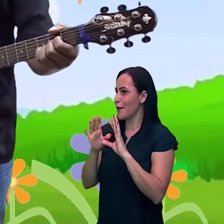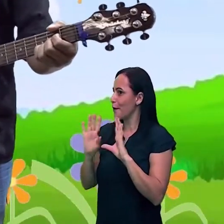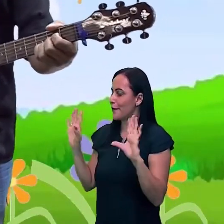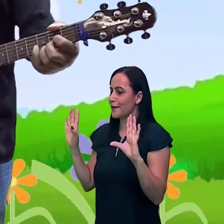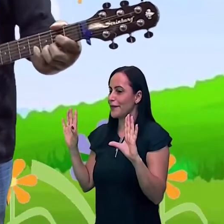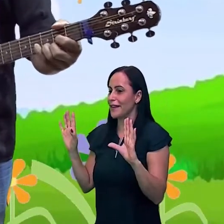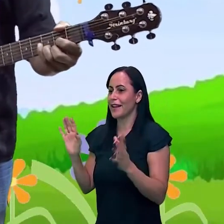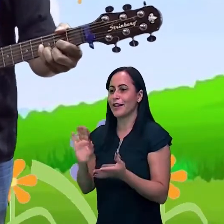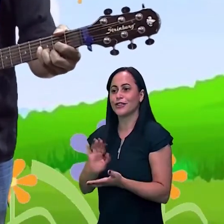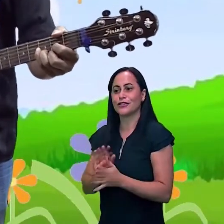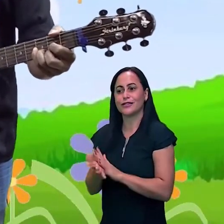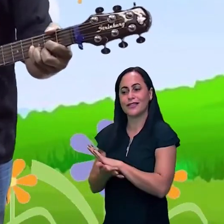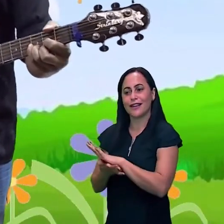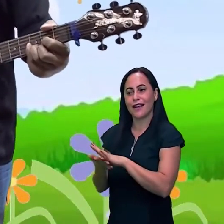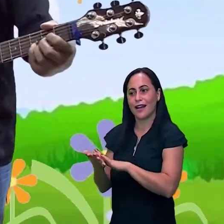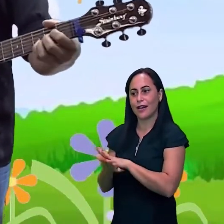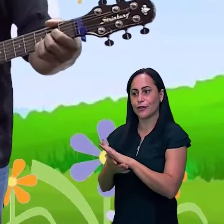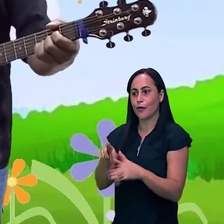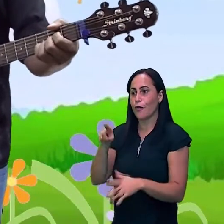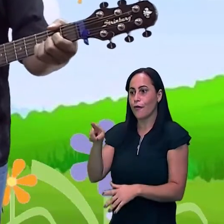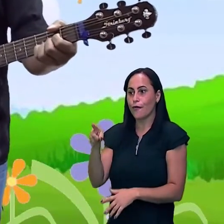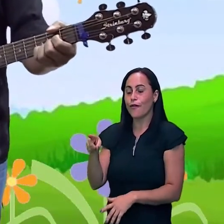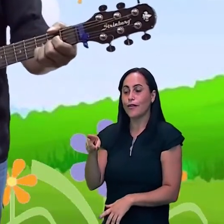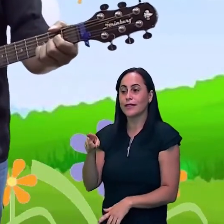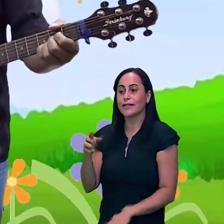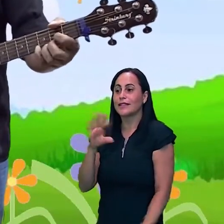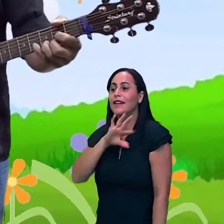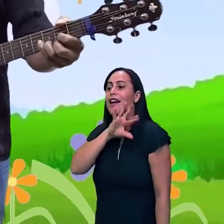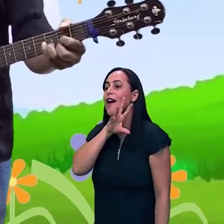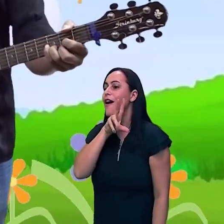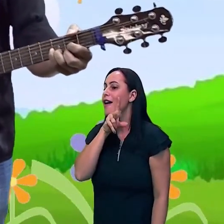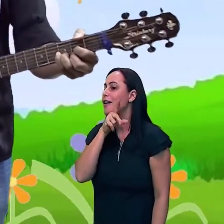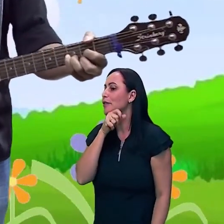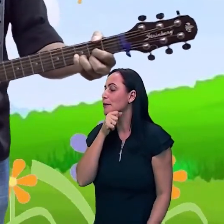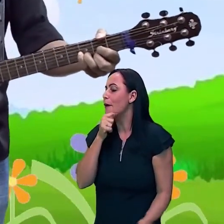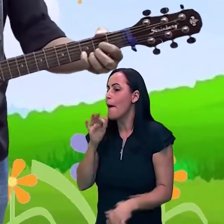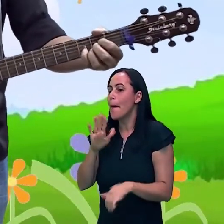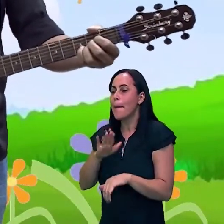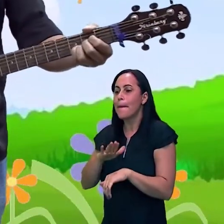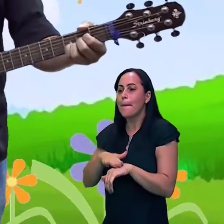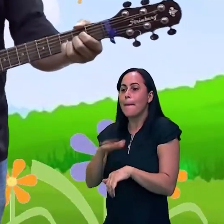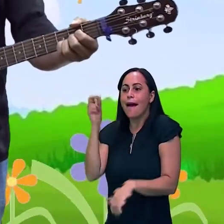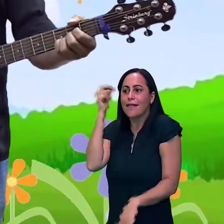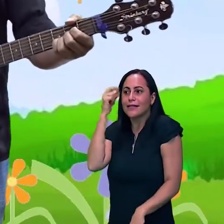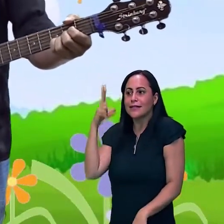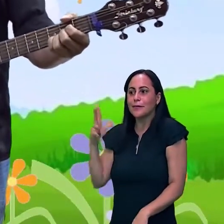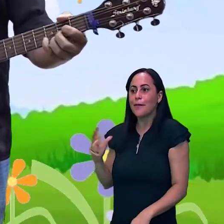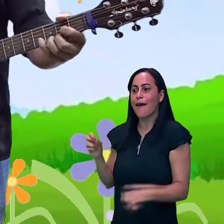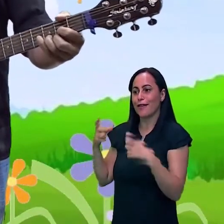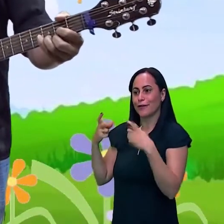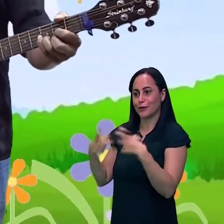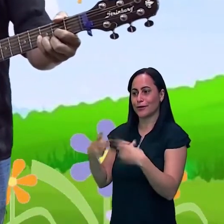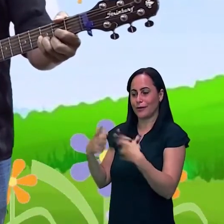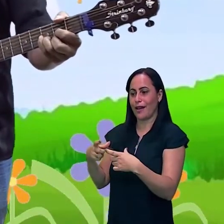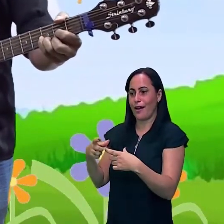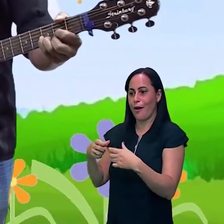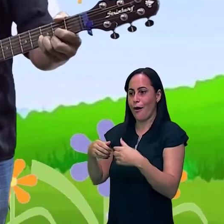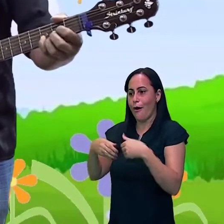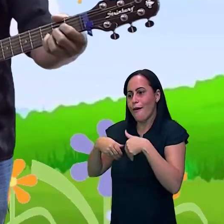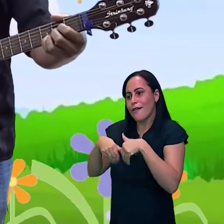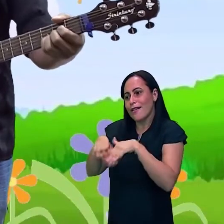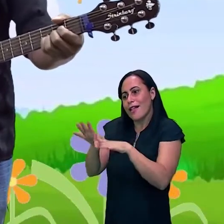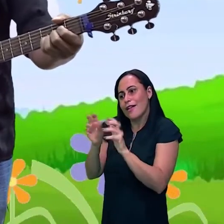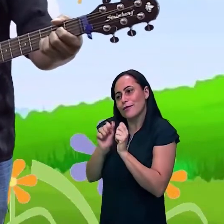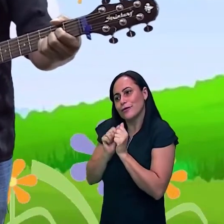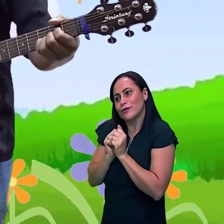ratoeira. Você que é o bicho mais astuto do lugar, me leve em